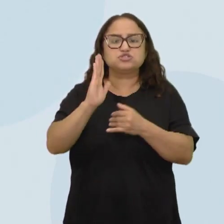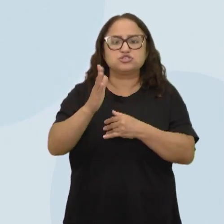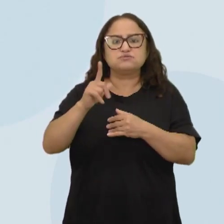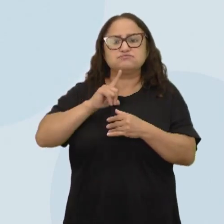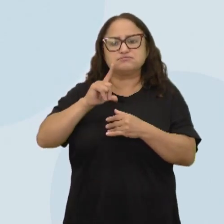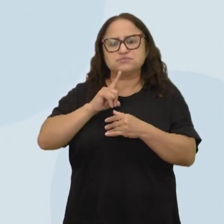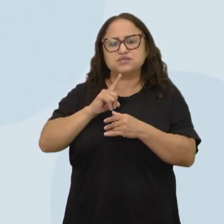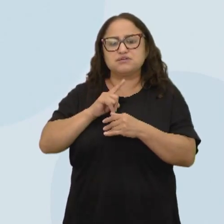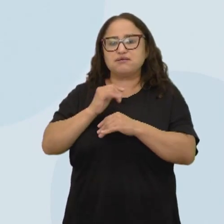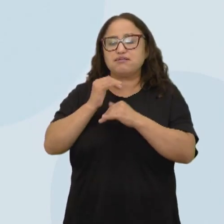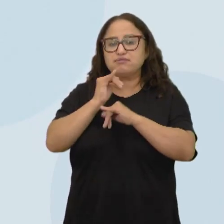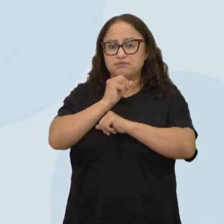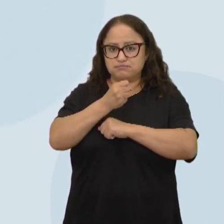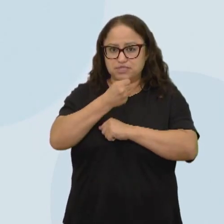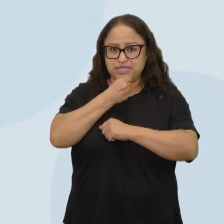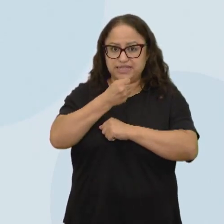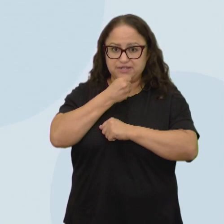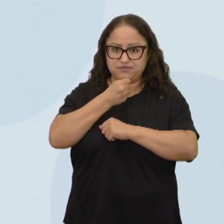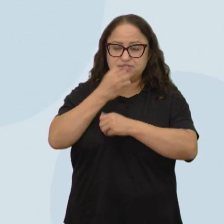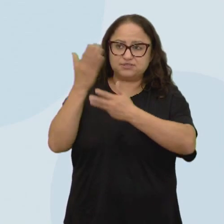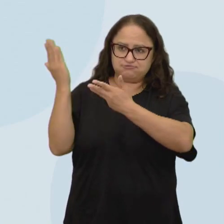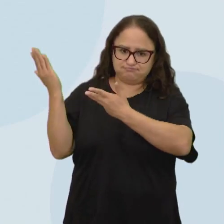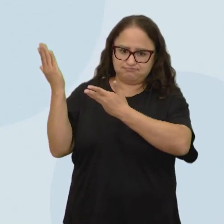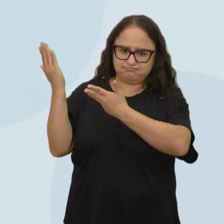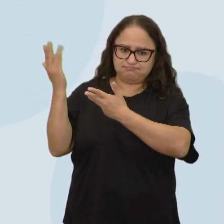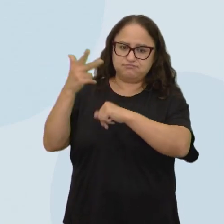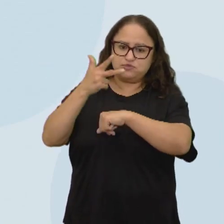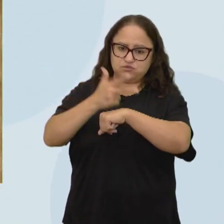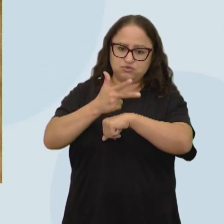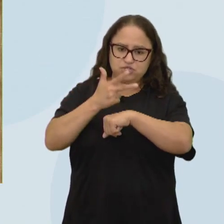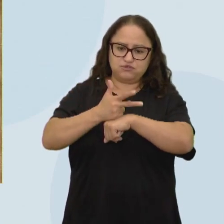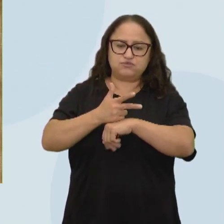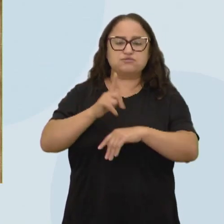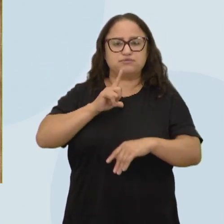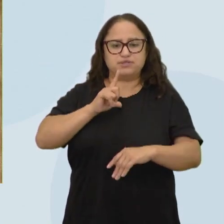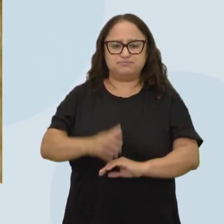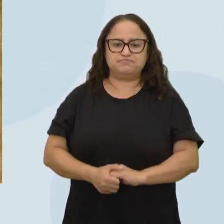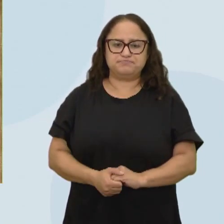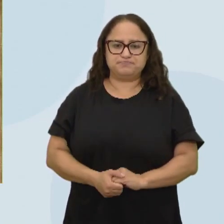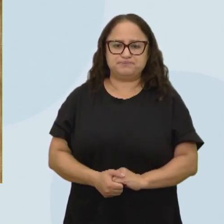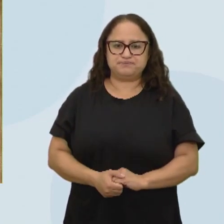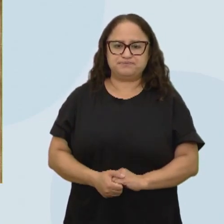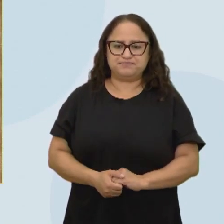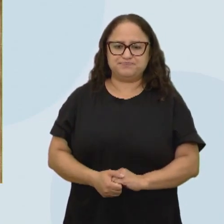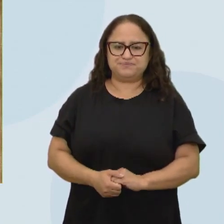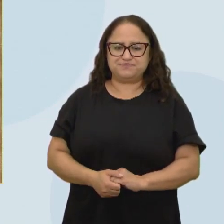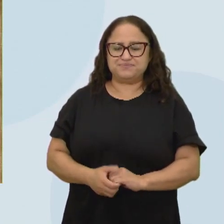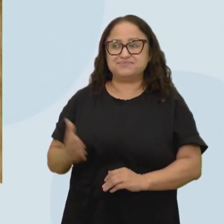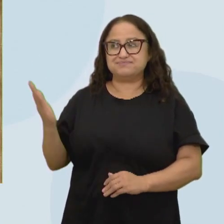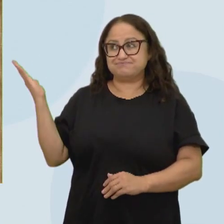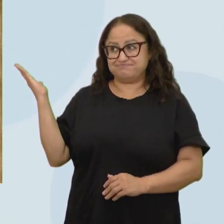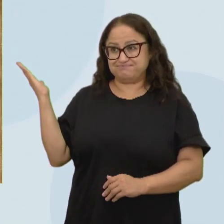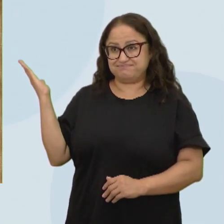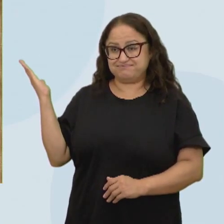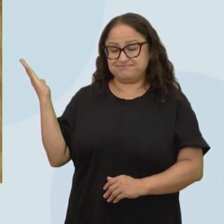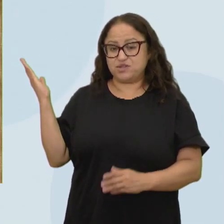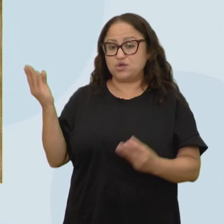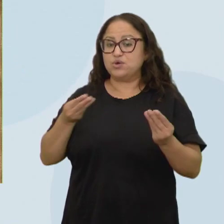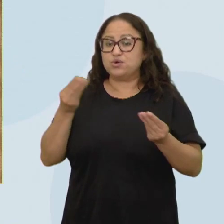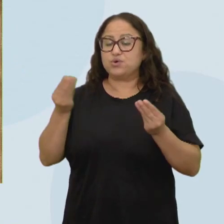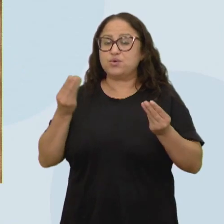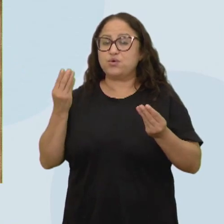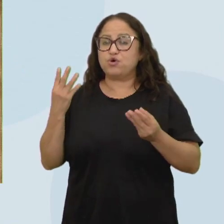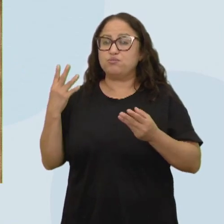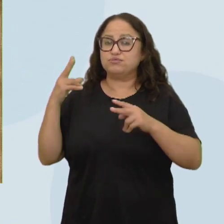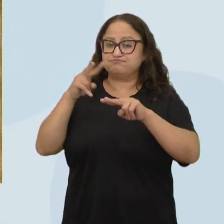tem uma entrevista com ele nesse link que aparece aí para vocês. Deixo também as rubricas de avaliação